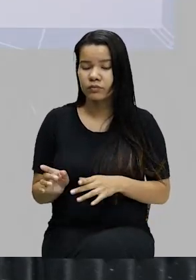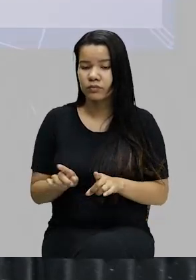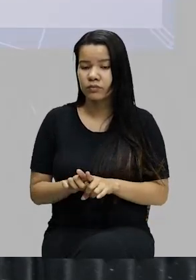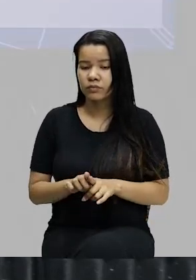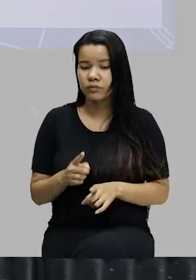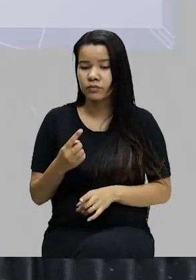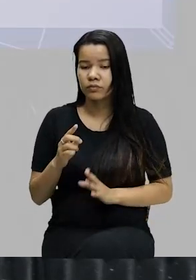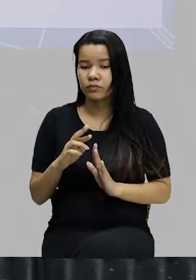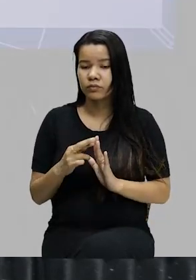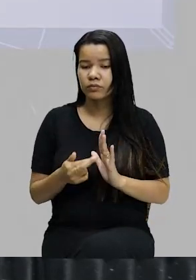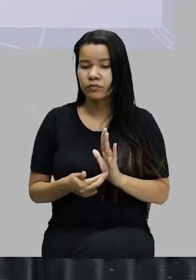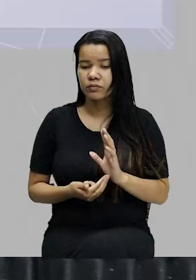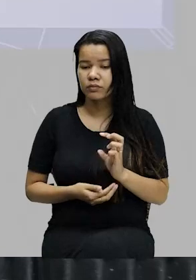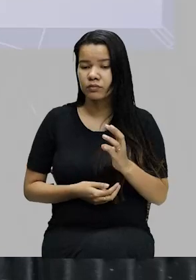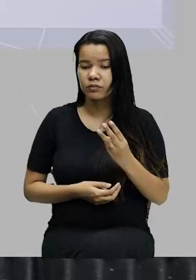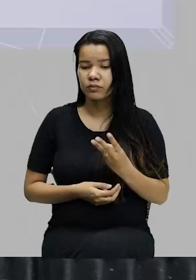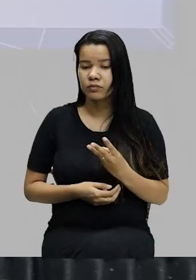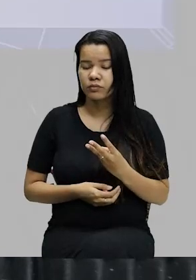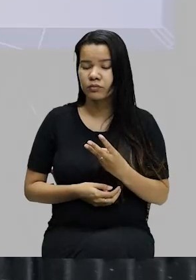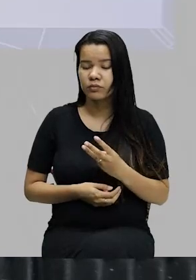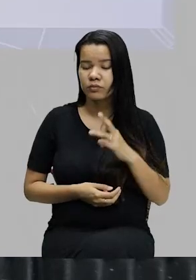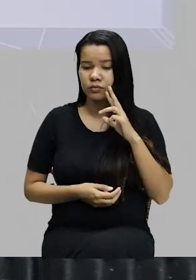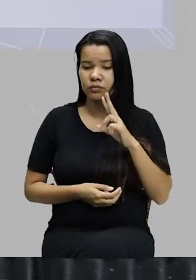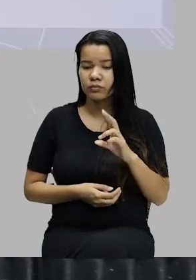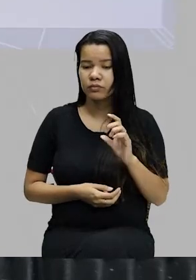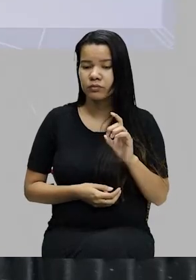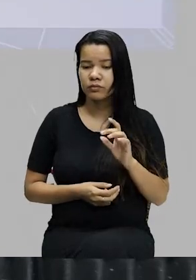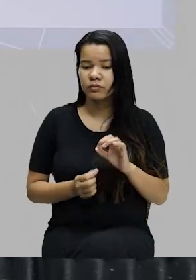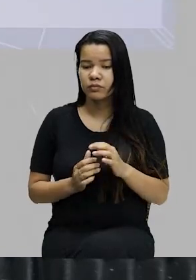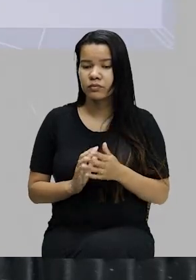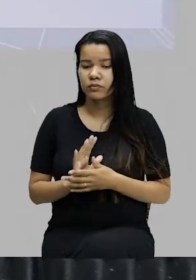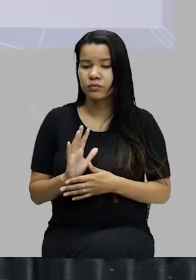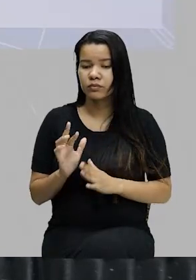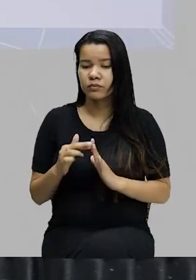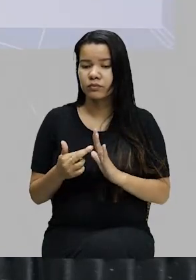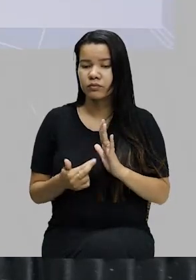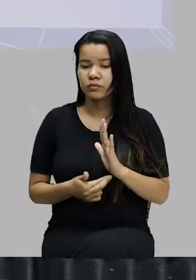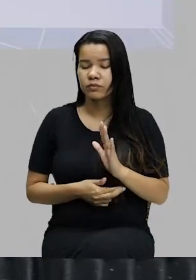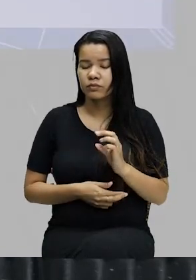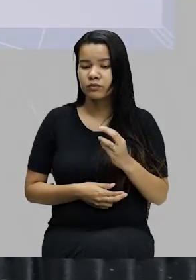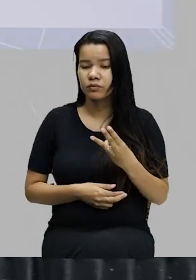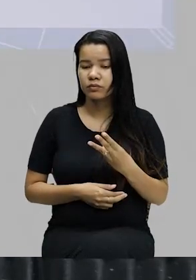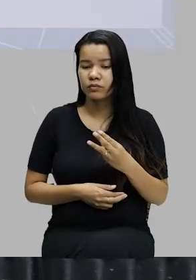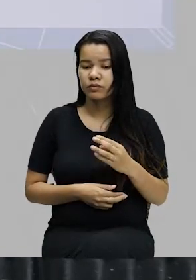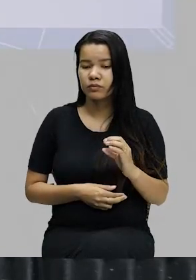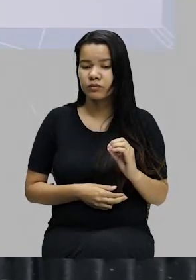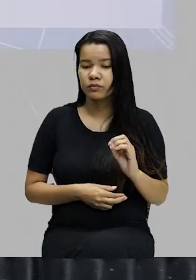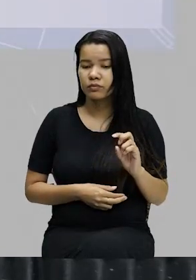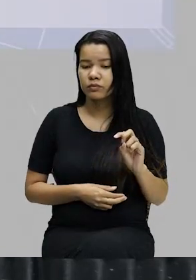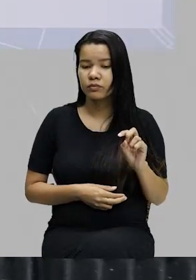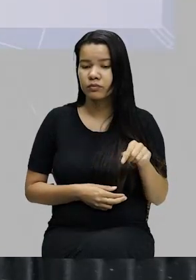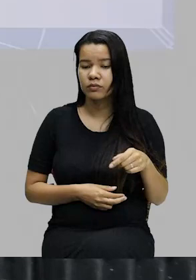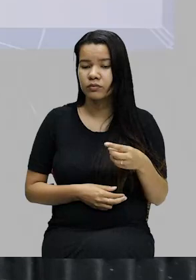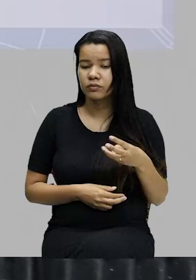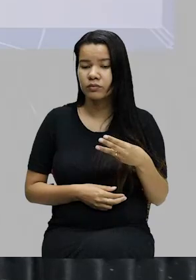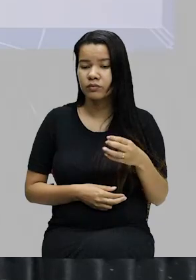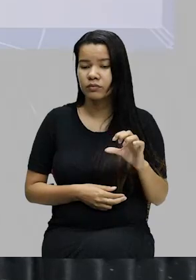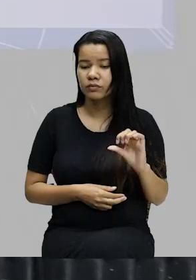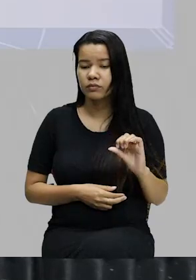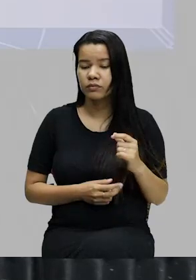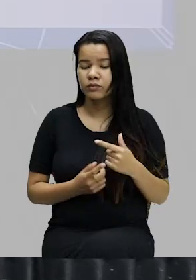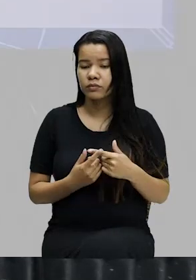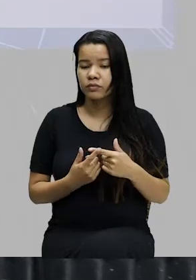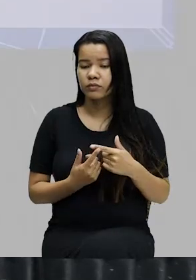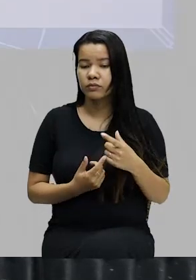de 3, certo? Então, olha só, montando a regra de 3, vai ficar 0,39 vezes